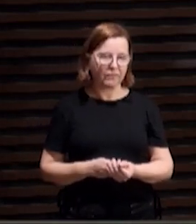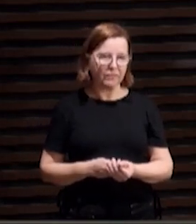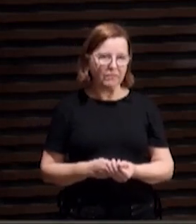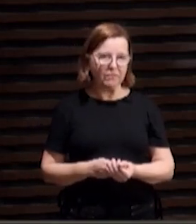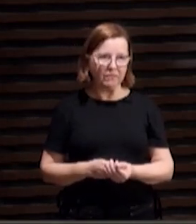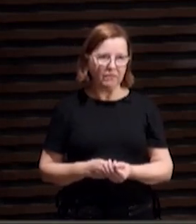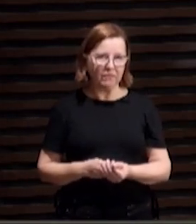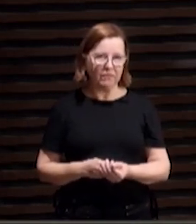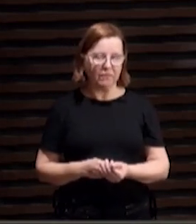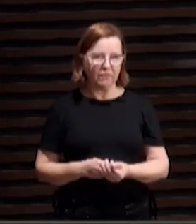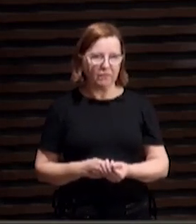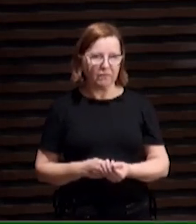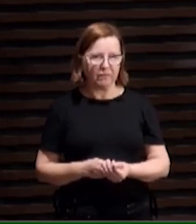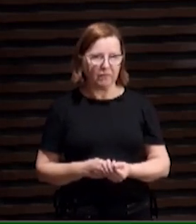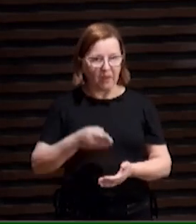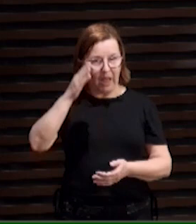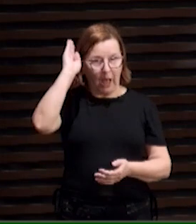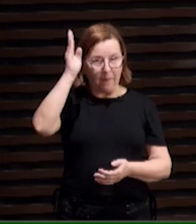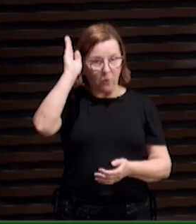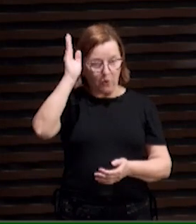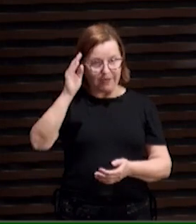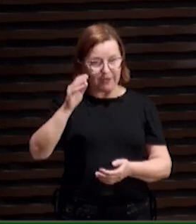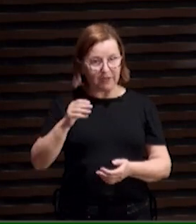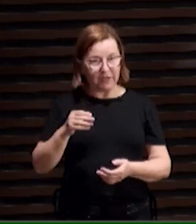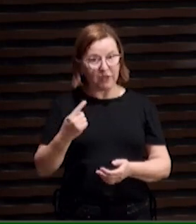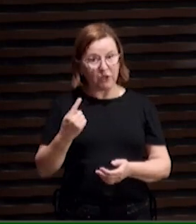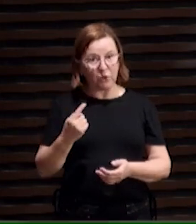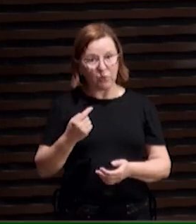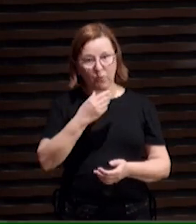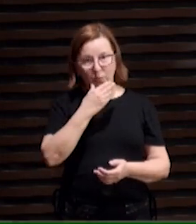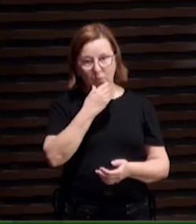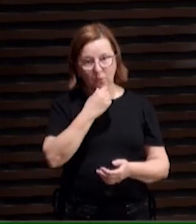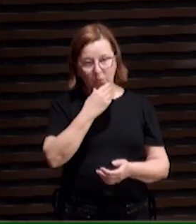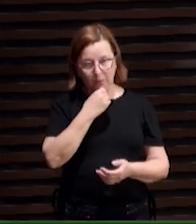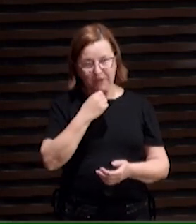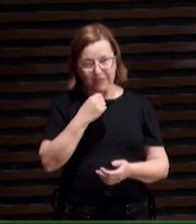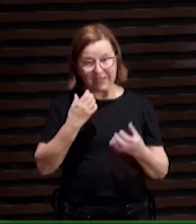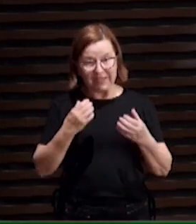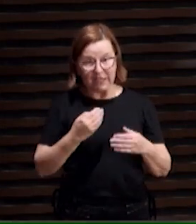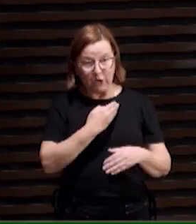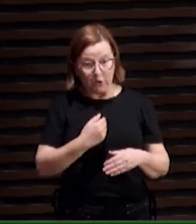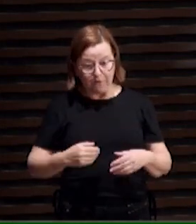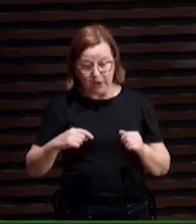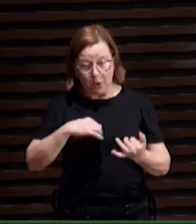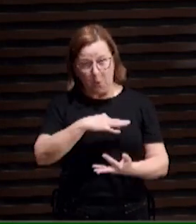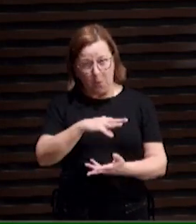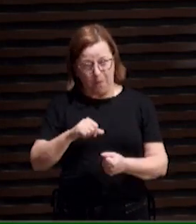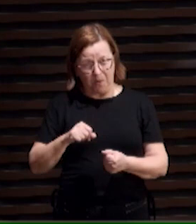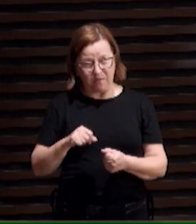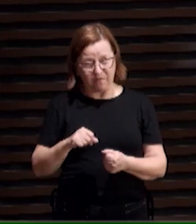É a estupidez de um homem que quer governar este mundo pela sua cabeça, quando ele diz